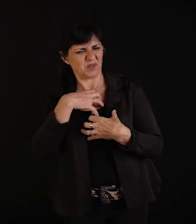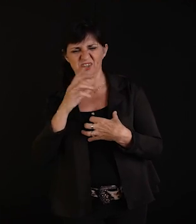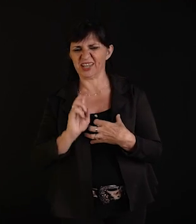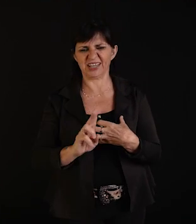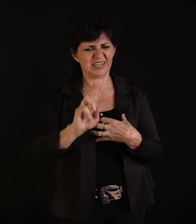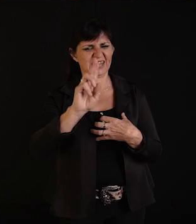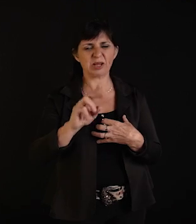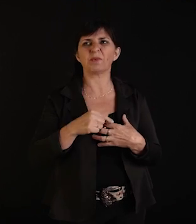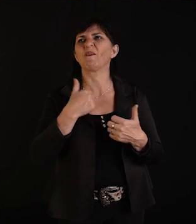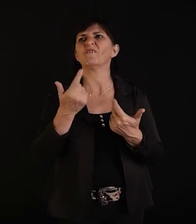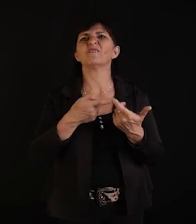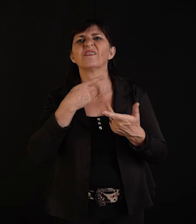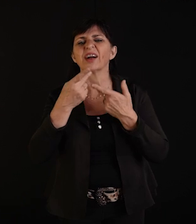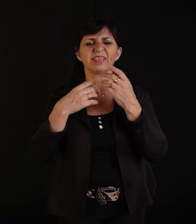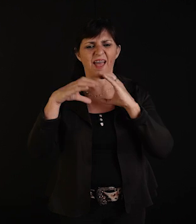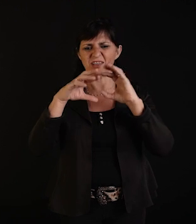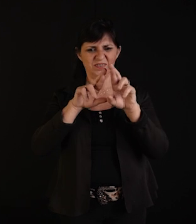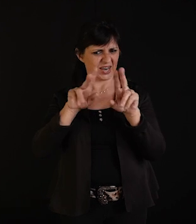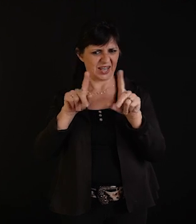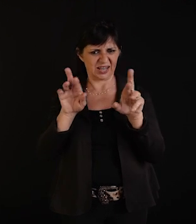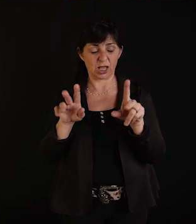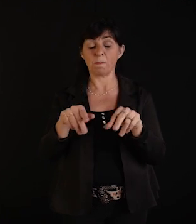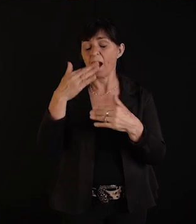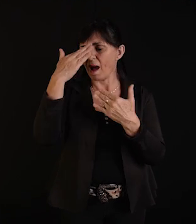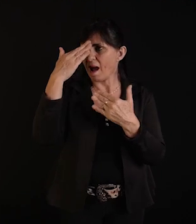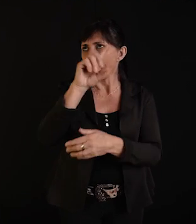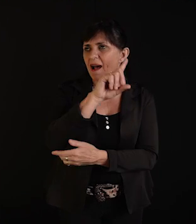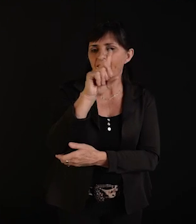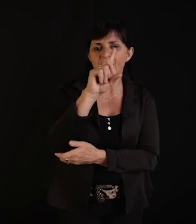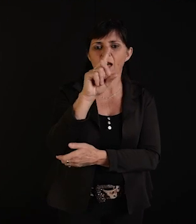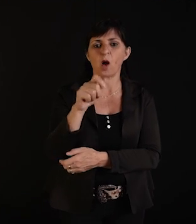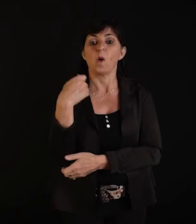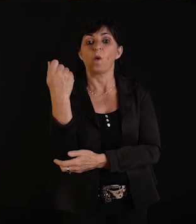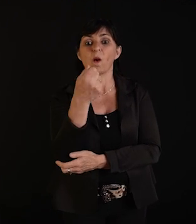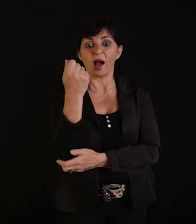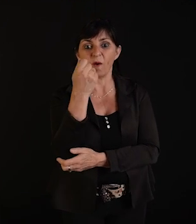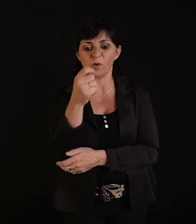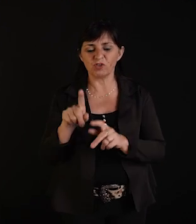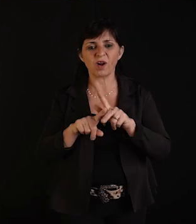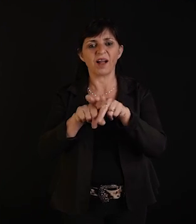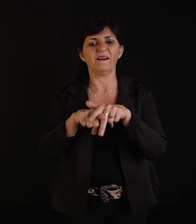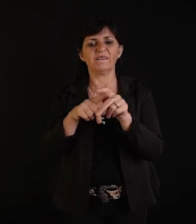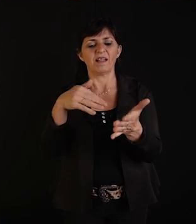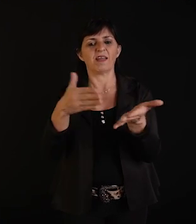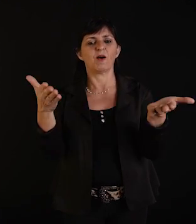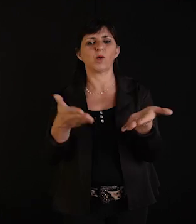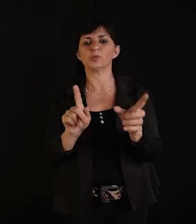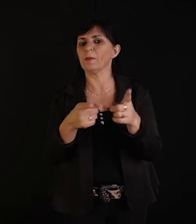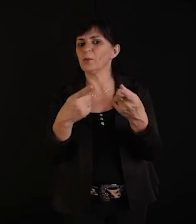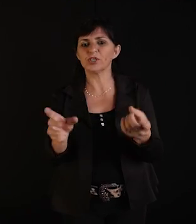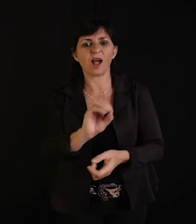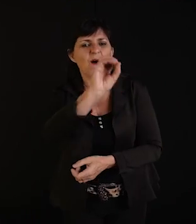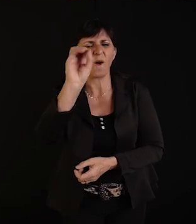que é semitonar. Mas, graças a Deus, o Gaúcho Cavalo foi uma música que deu certo e ela toca até hoje e, graças a Deus,